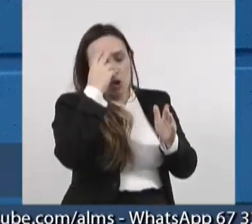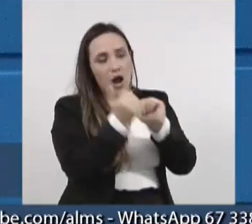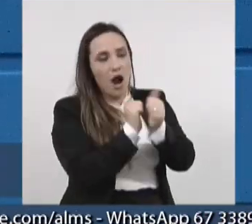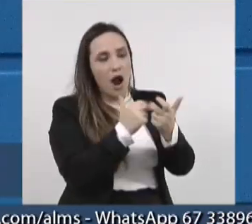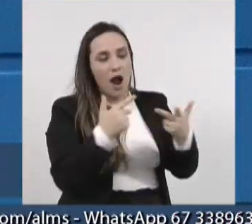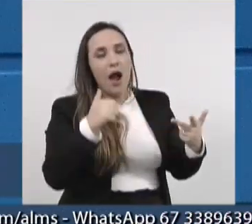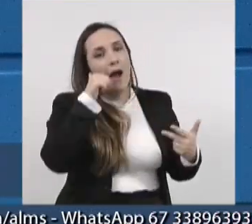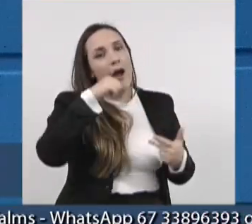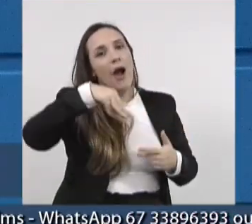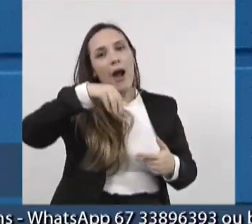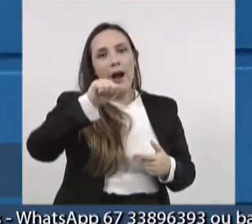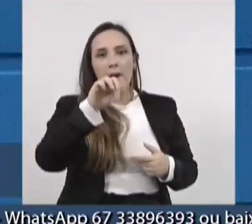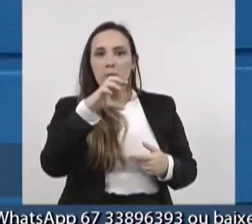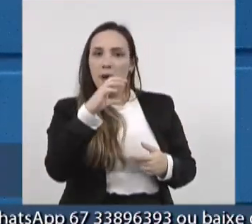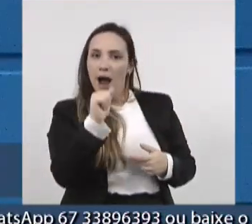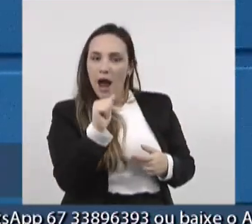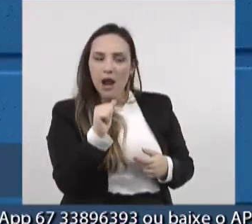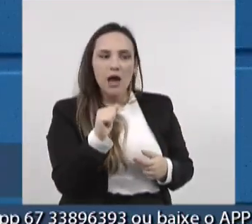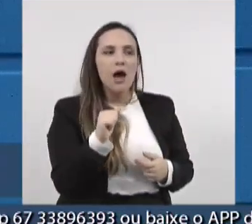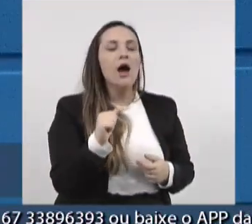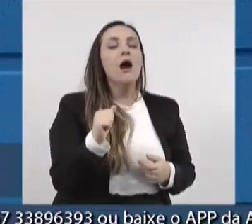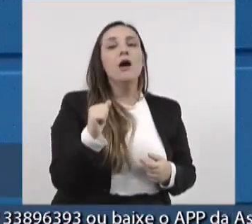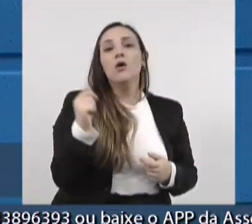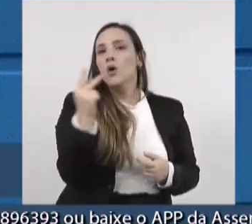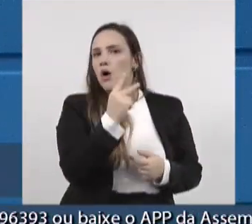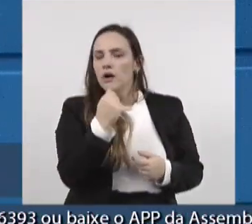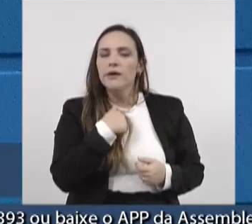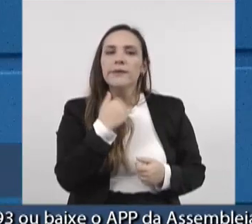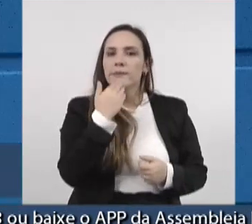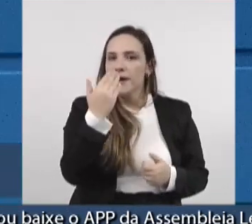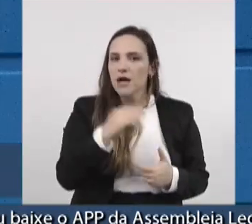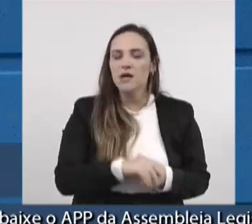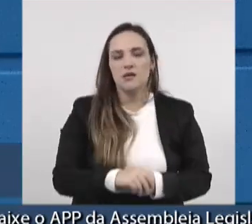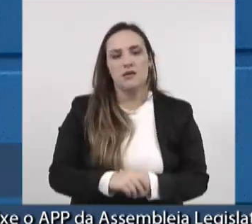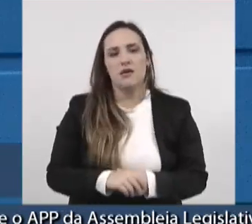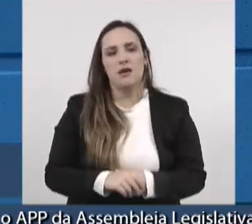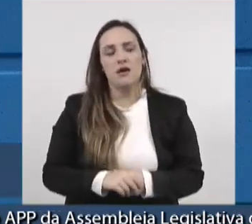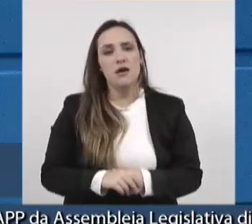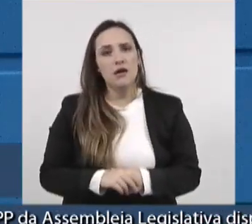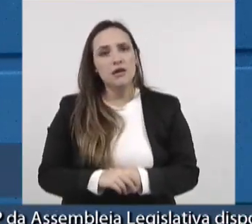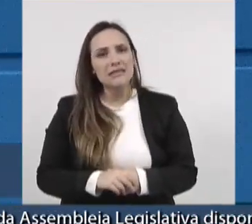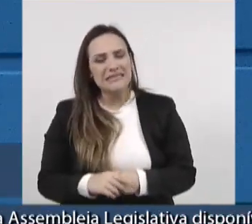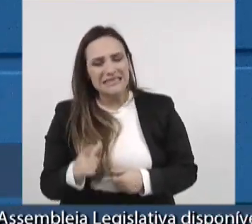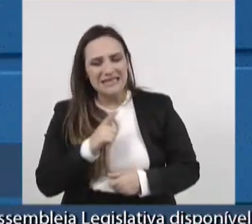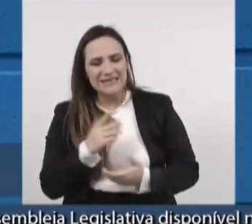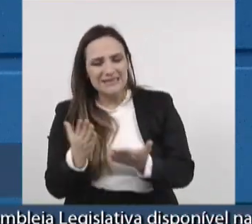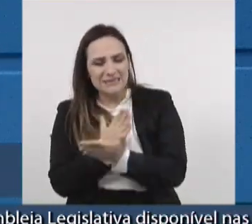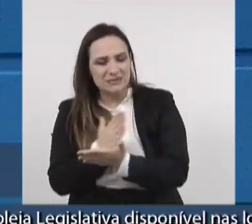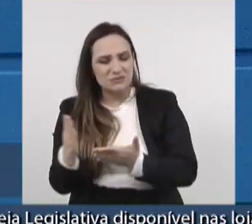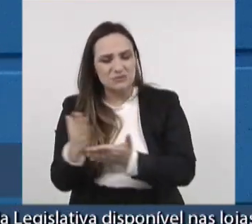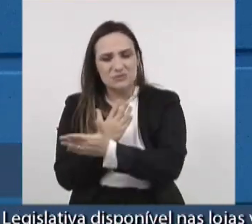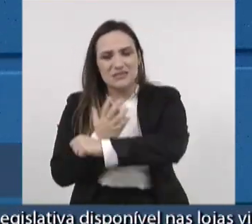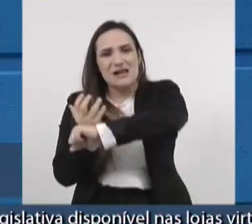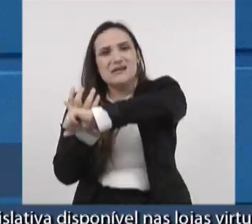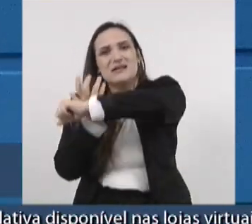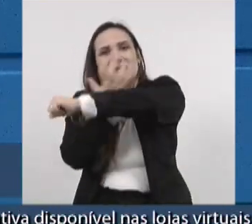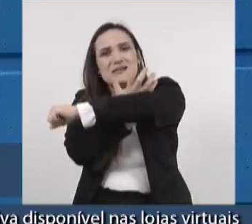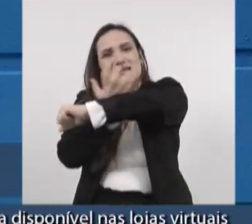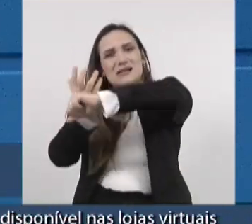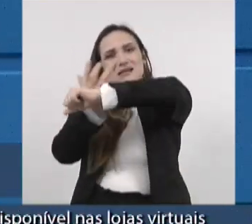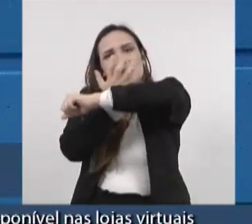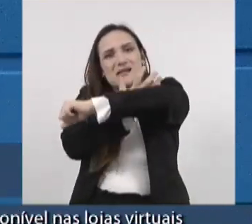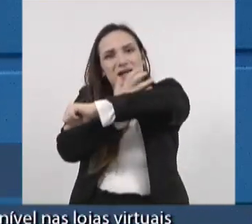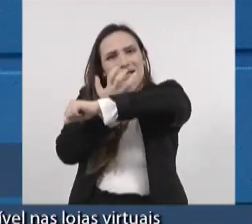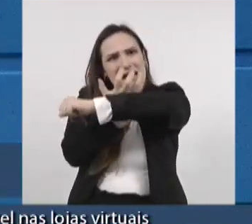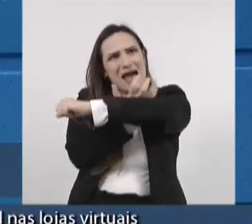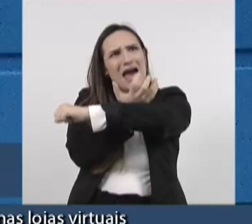Mara Betânia Gurgel, para que seja feito estudo de viabilidade quanto à retirada do que resta de grama no campo de futebol, assim como o nivelamento